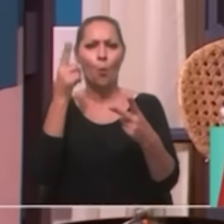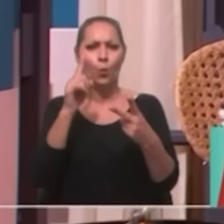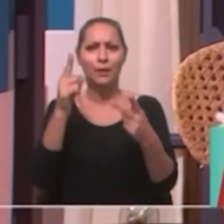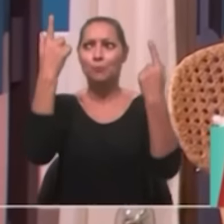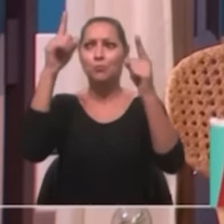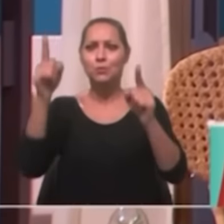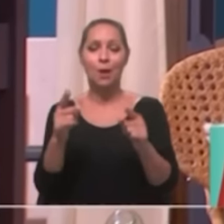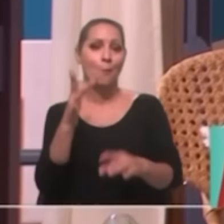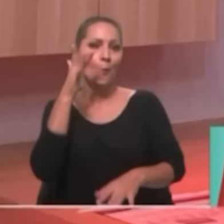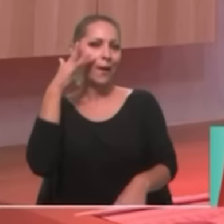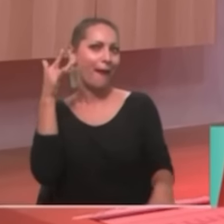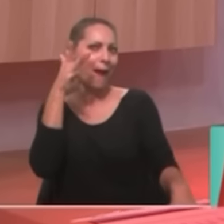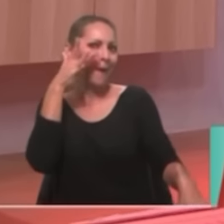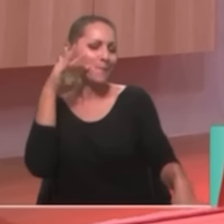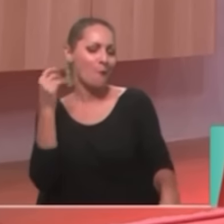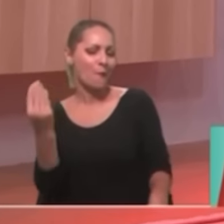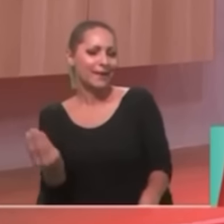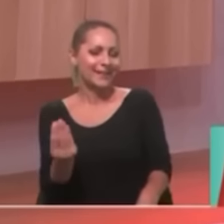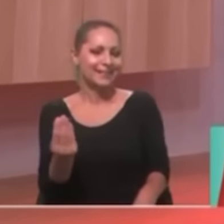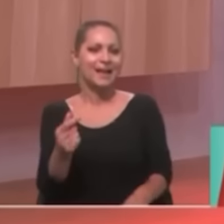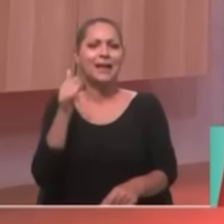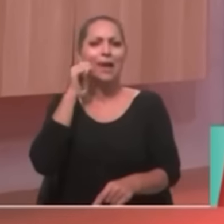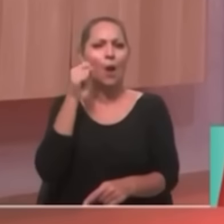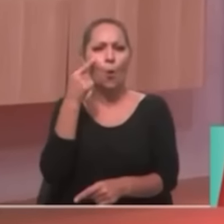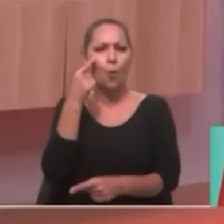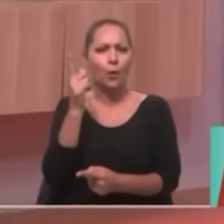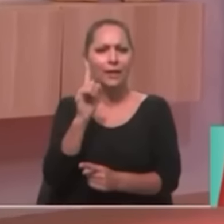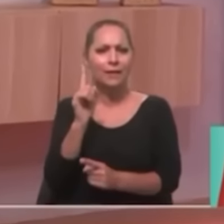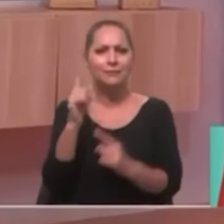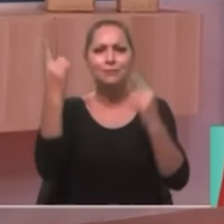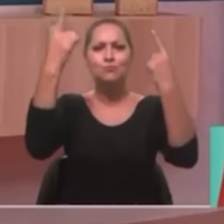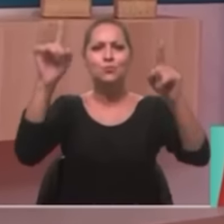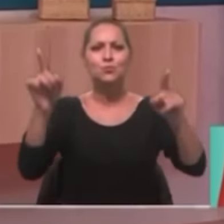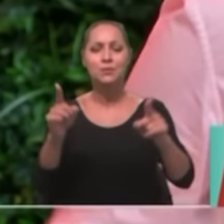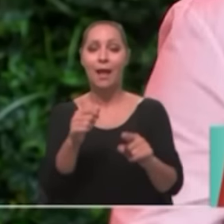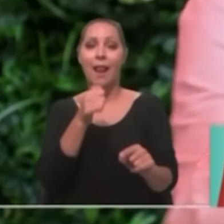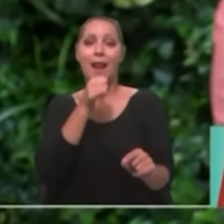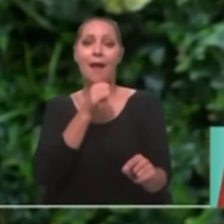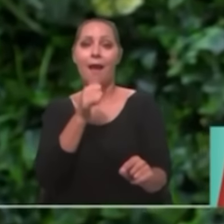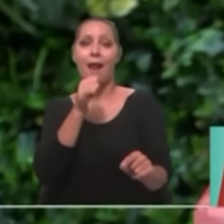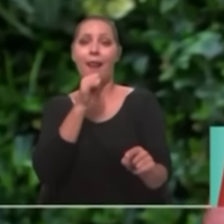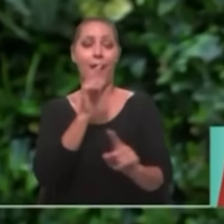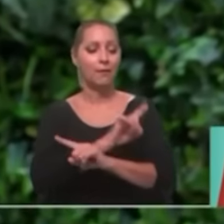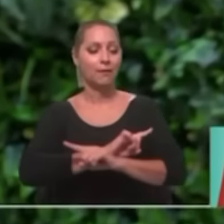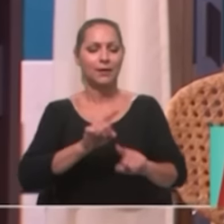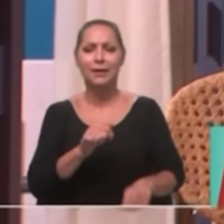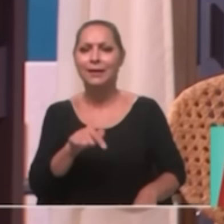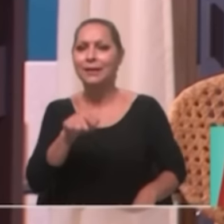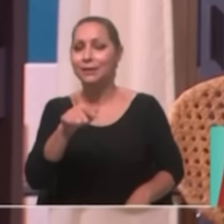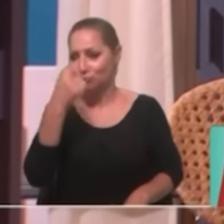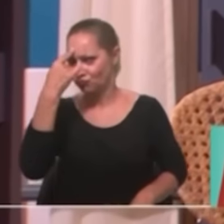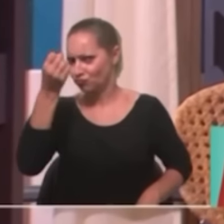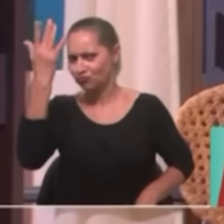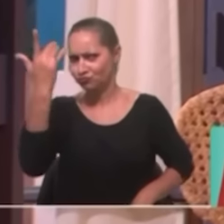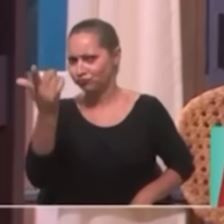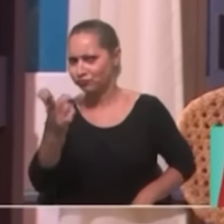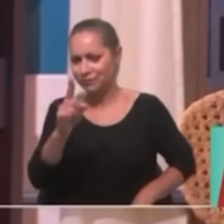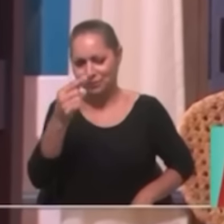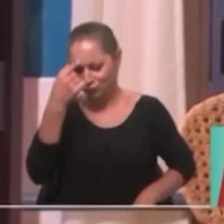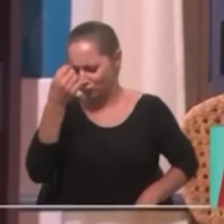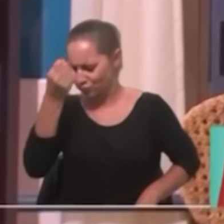morenita, quem não conhece canção proibida, e não esquecer, não